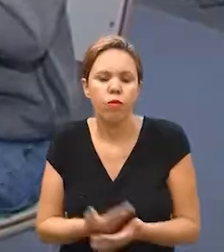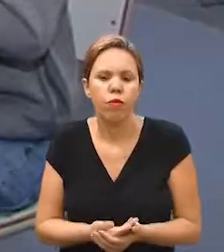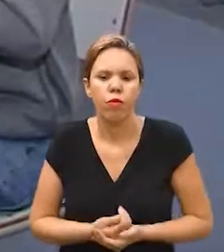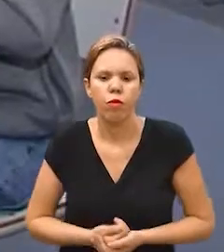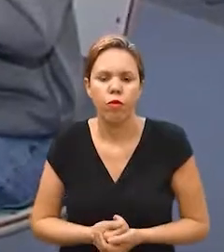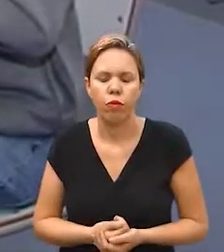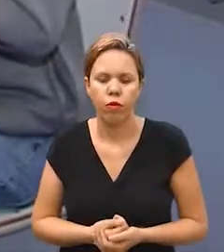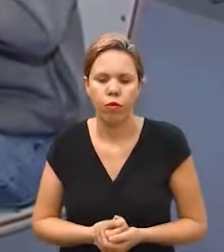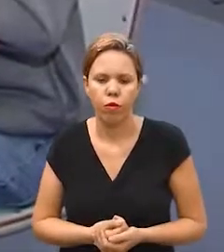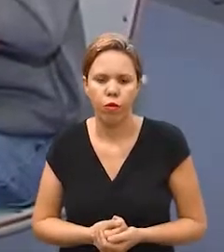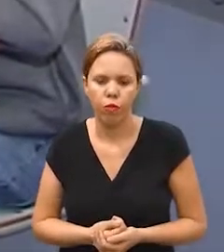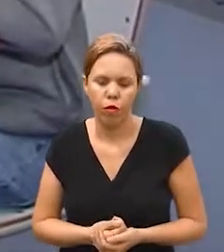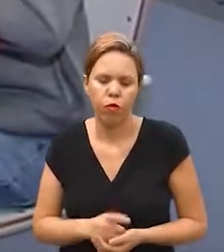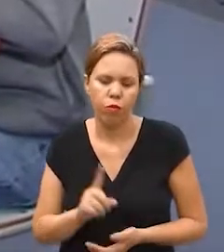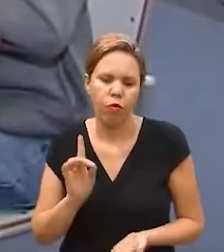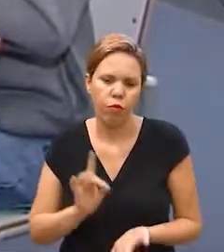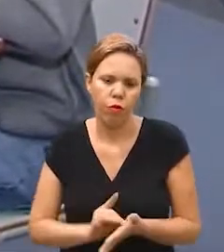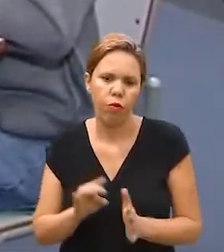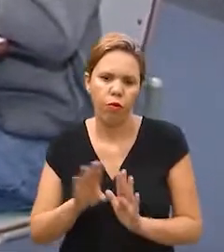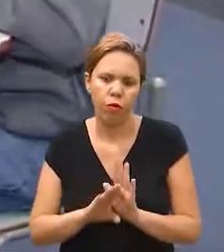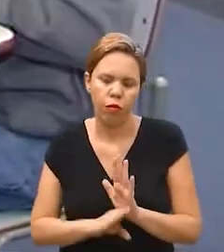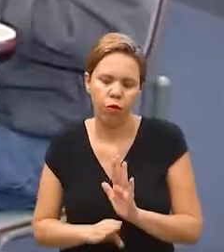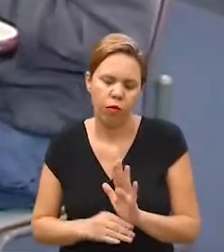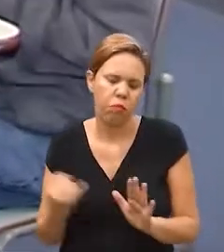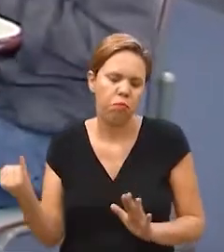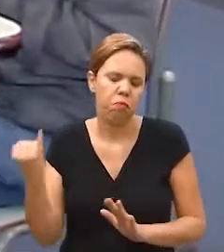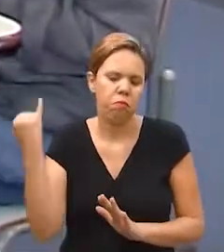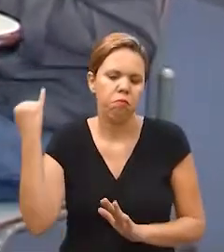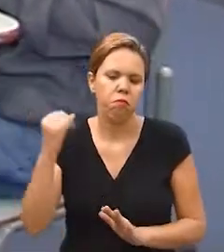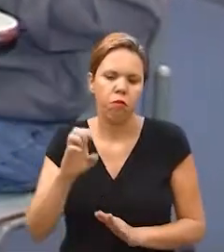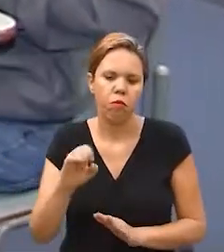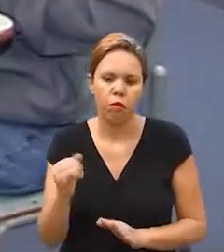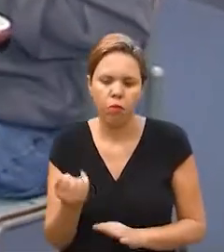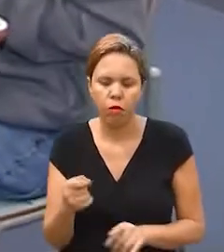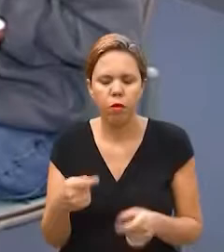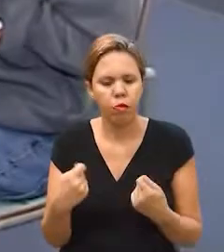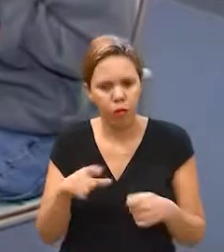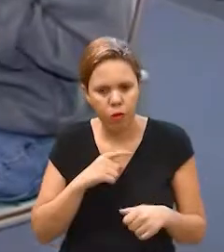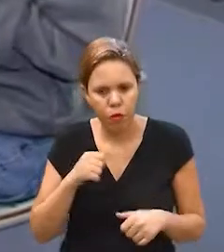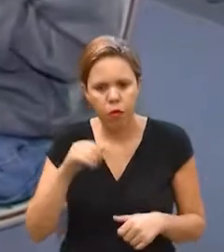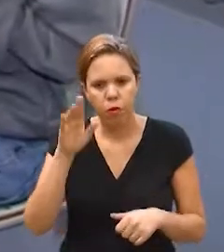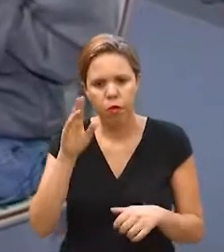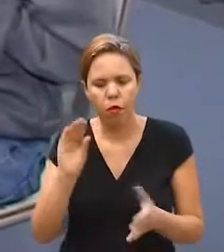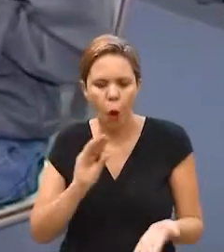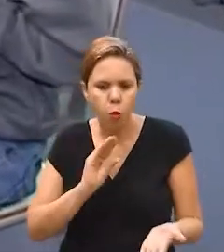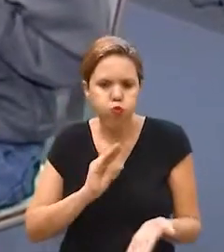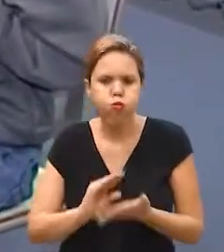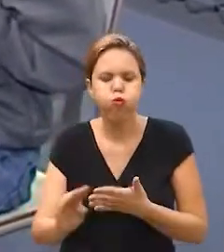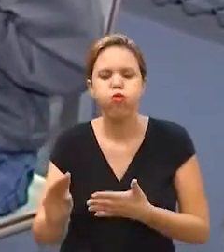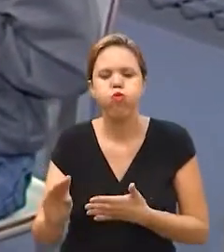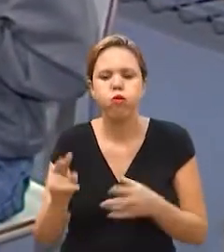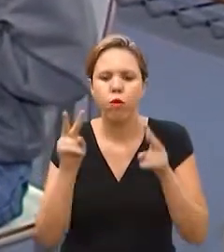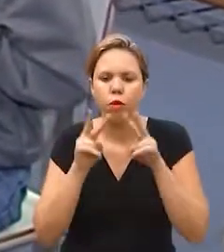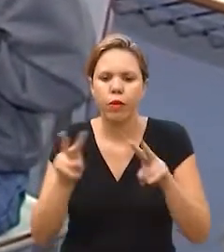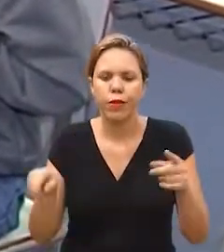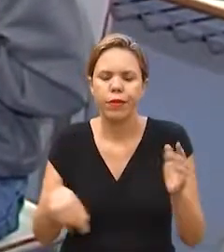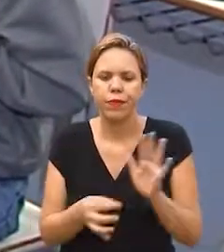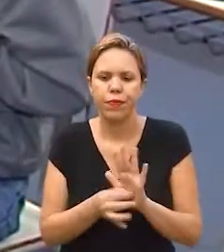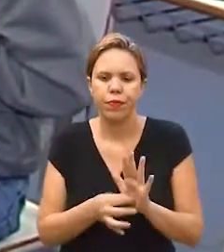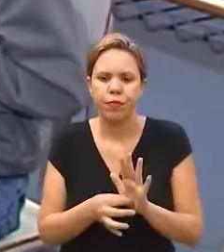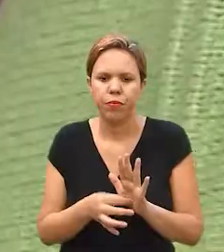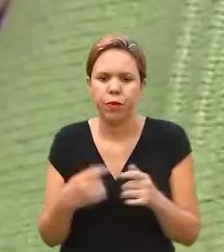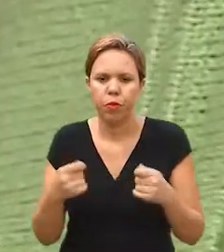é realmente um programa muito importante, que precisa ter mais investimento na nossa visão, né? É preciso